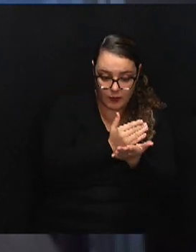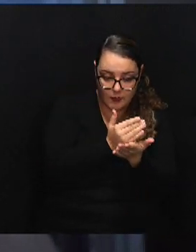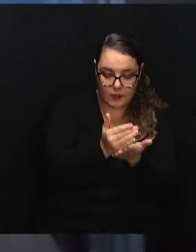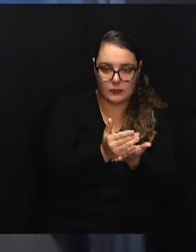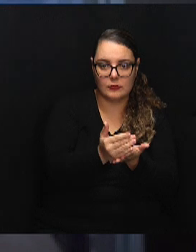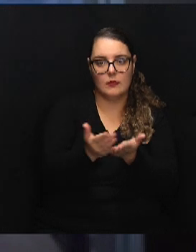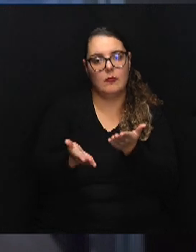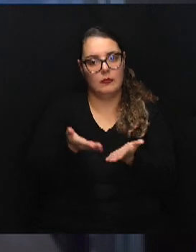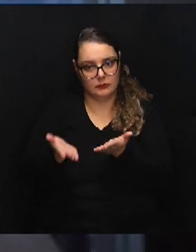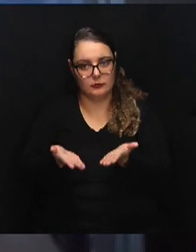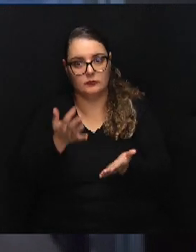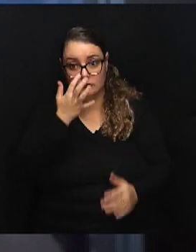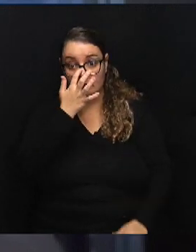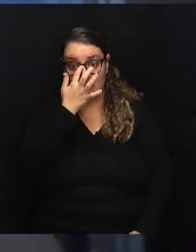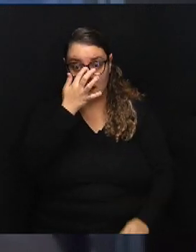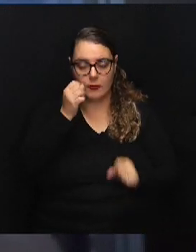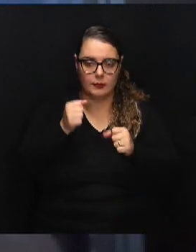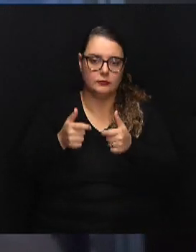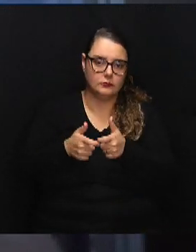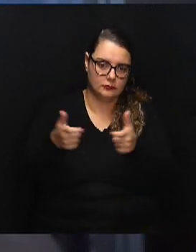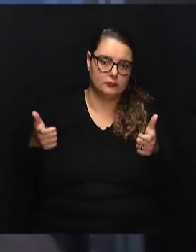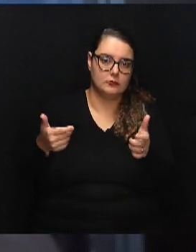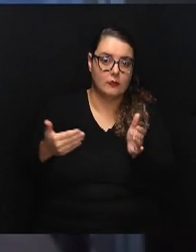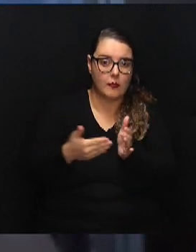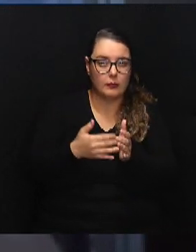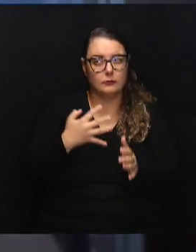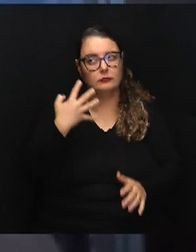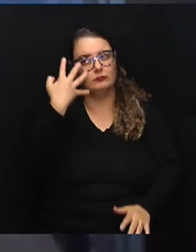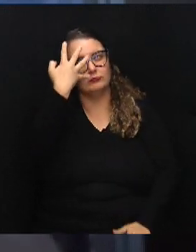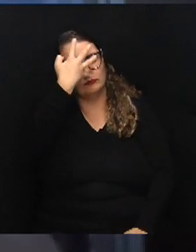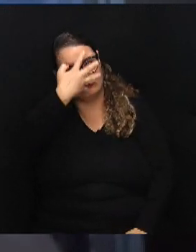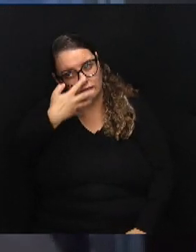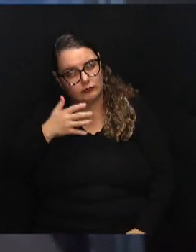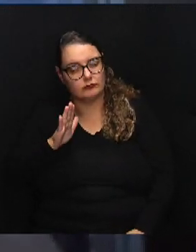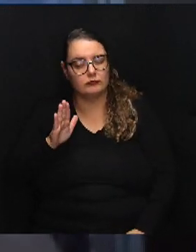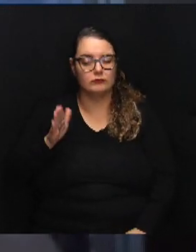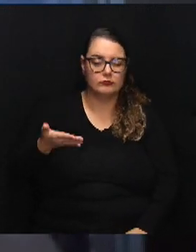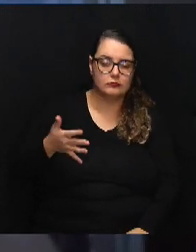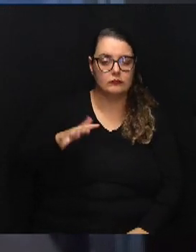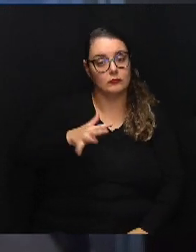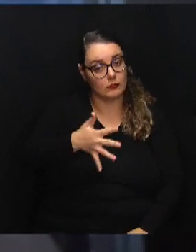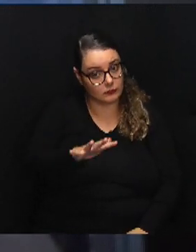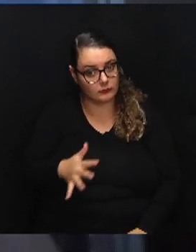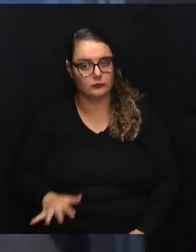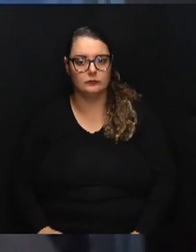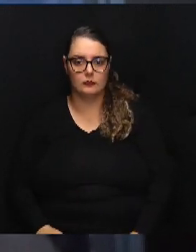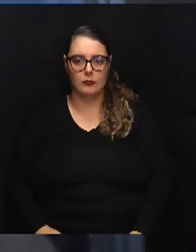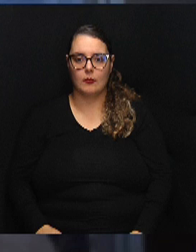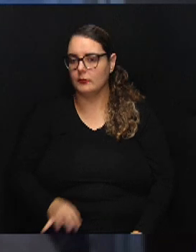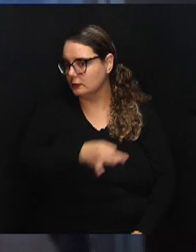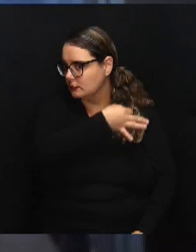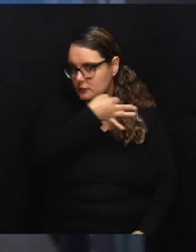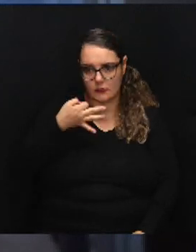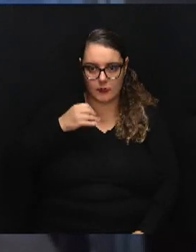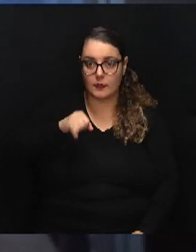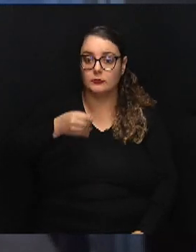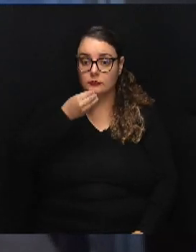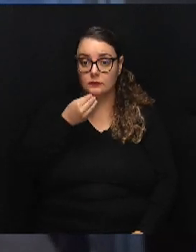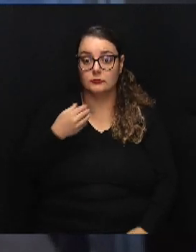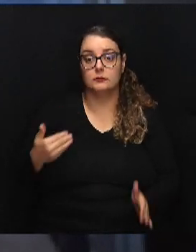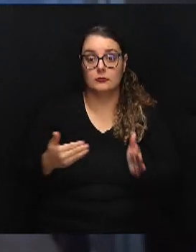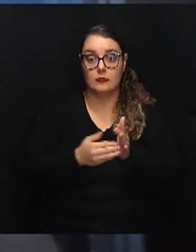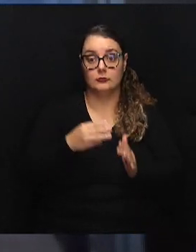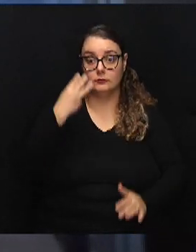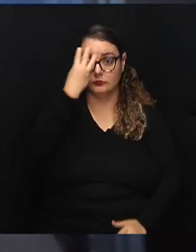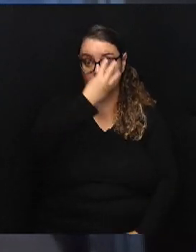tratamento. Podemos estender até 4 horas e meia em alguns casos, mas a janela excelente de oportunidade é até 3 horas.